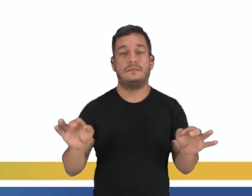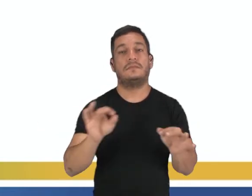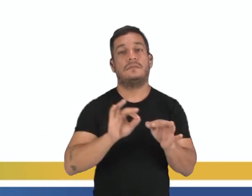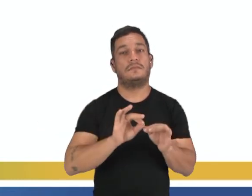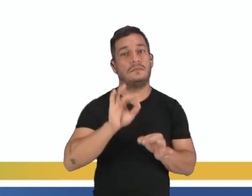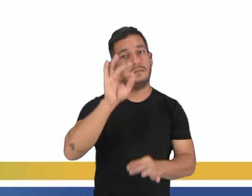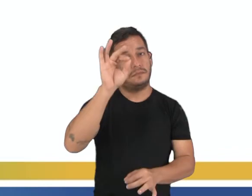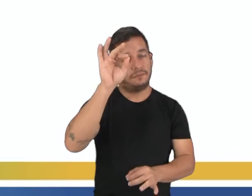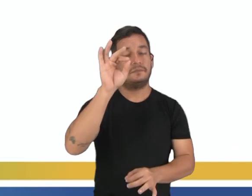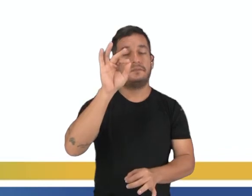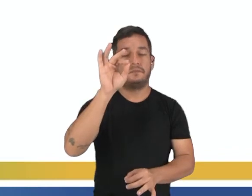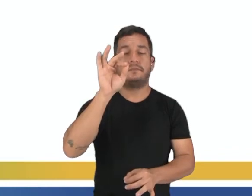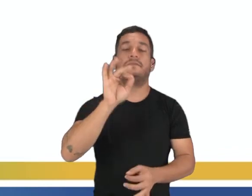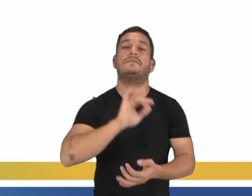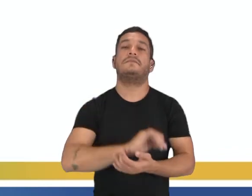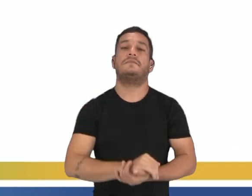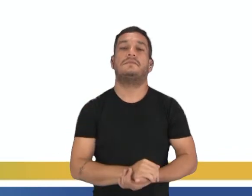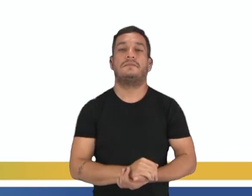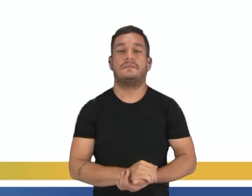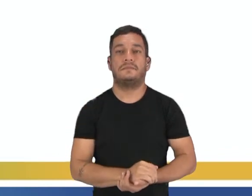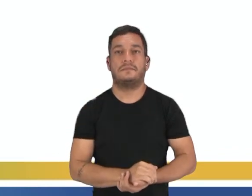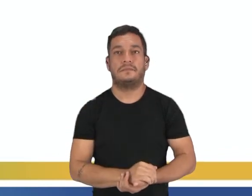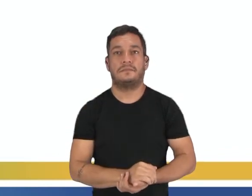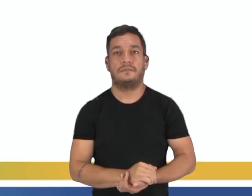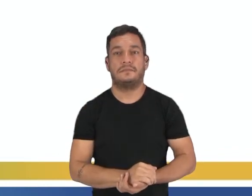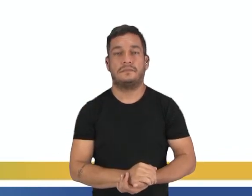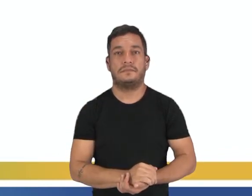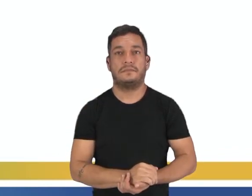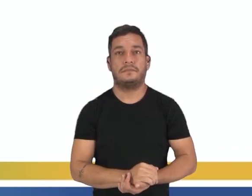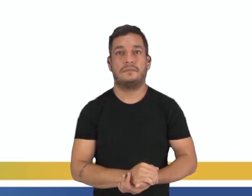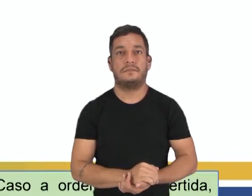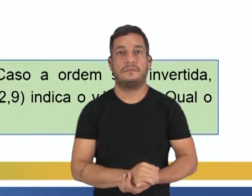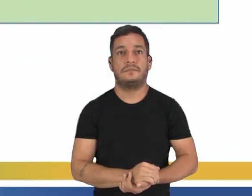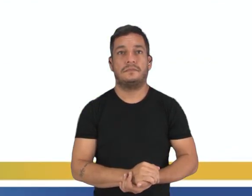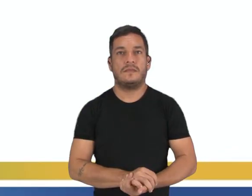E o segundo ao eixo vertical. Beleza.